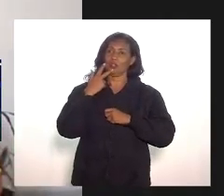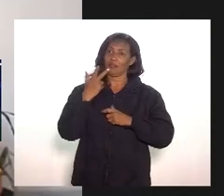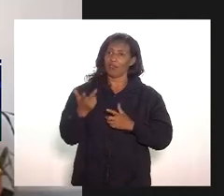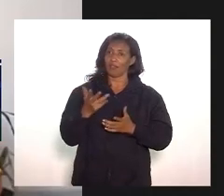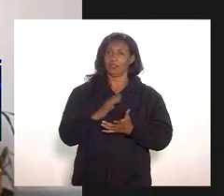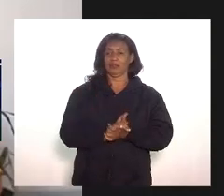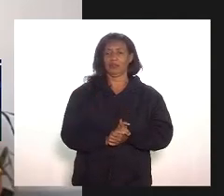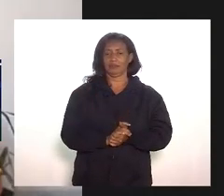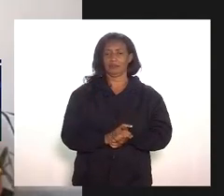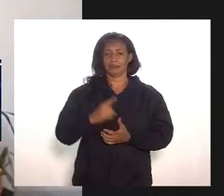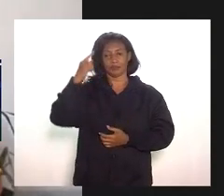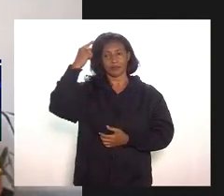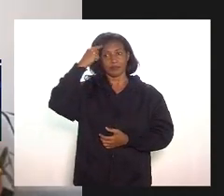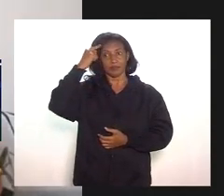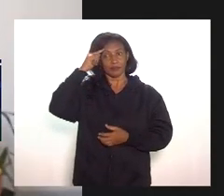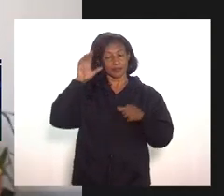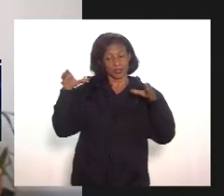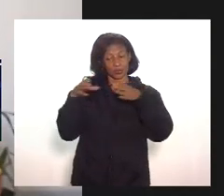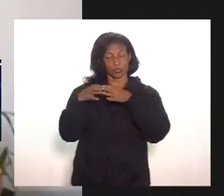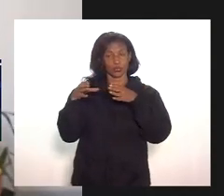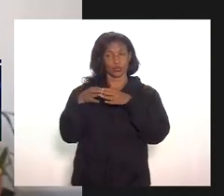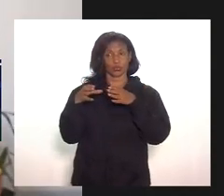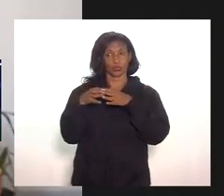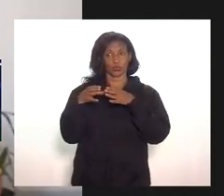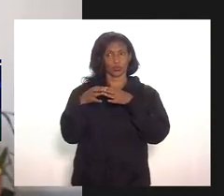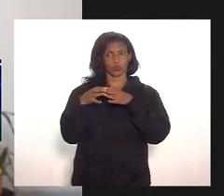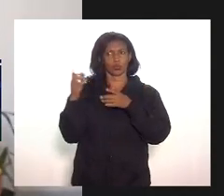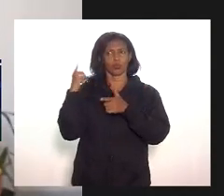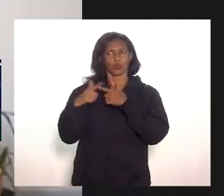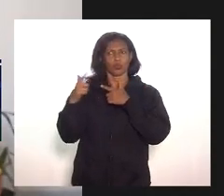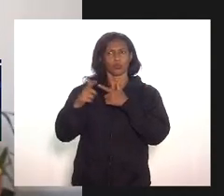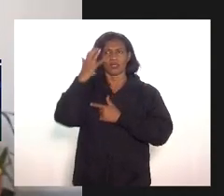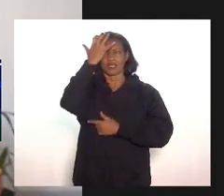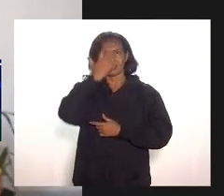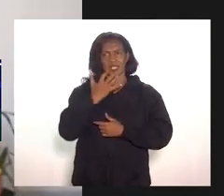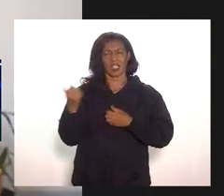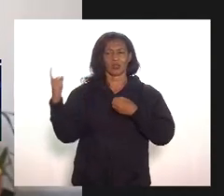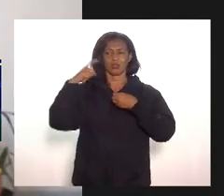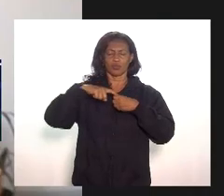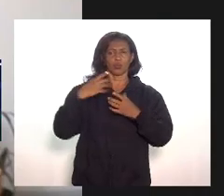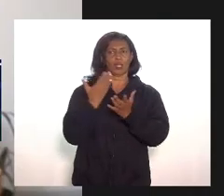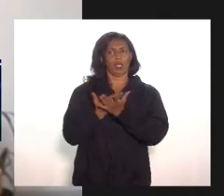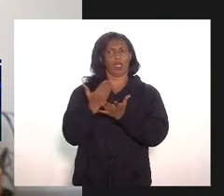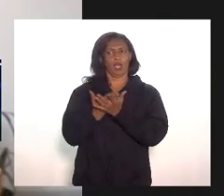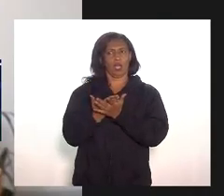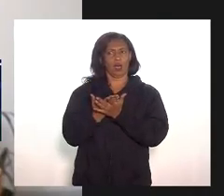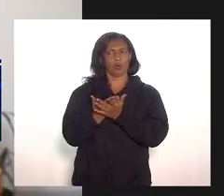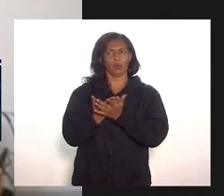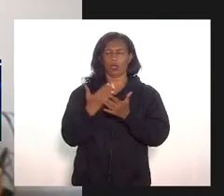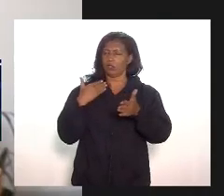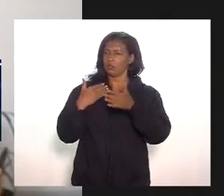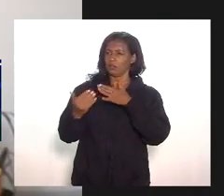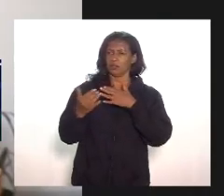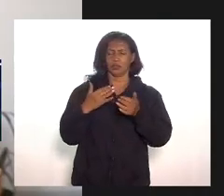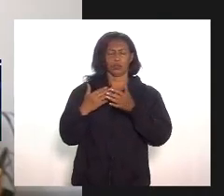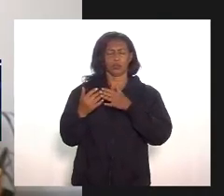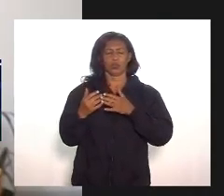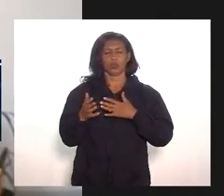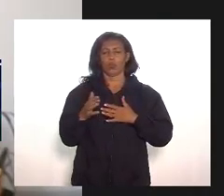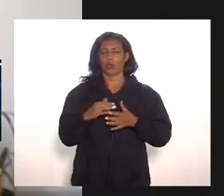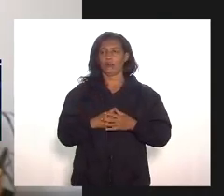precisamos pensar em conjunto a gravidade do retorno à volta às aulas em qualquer, a todo custo.